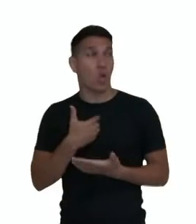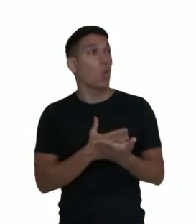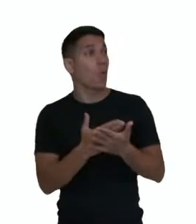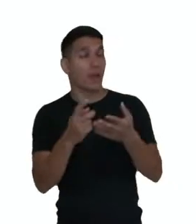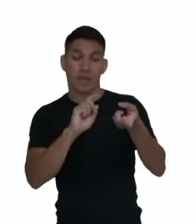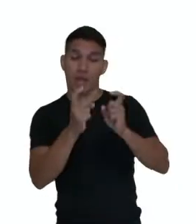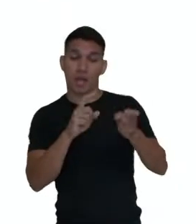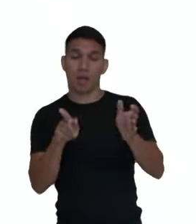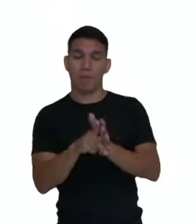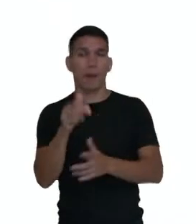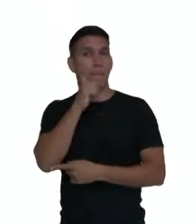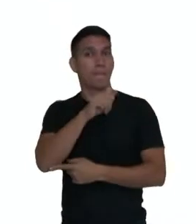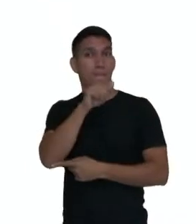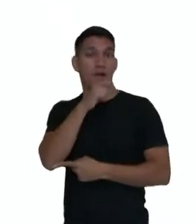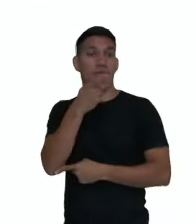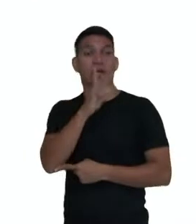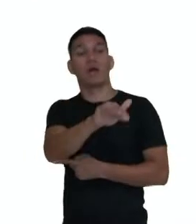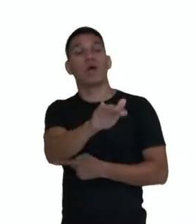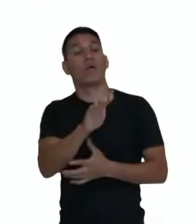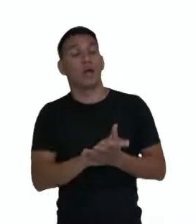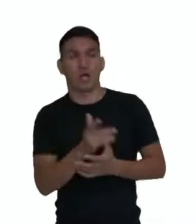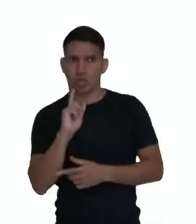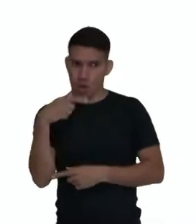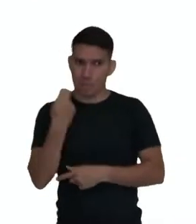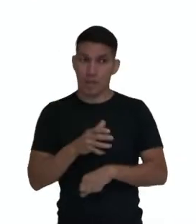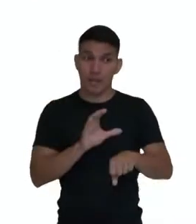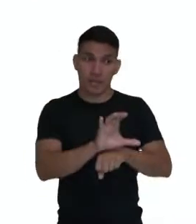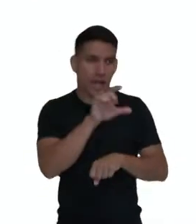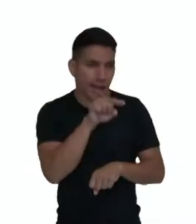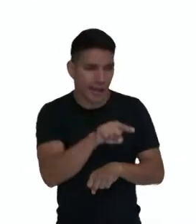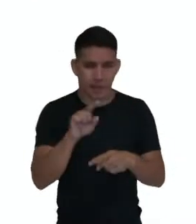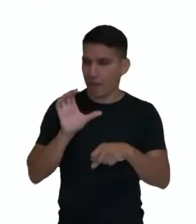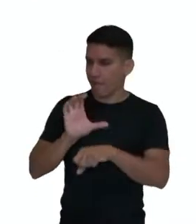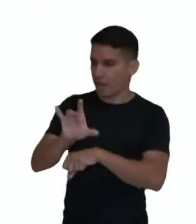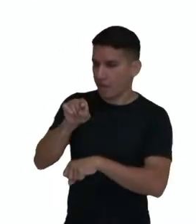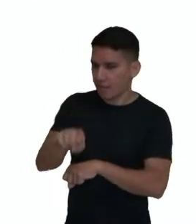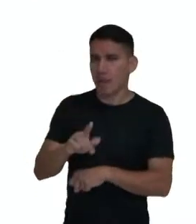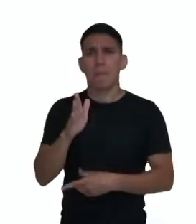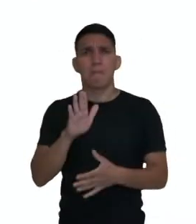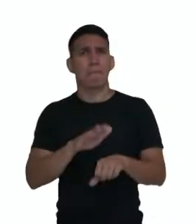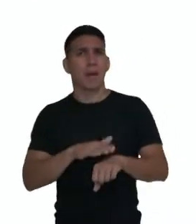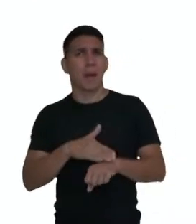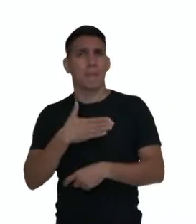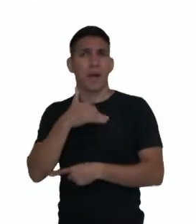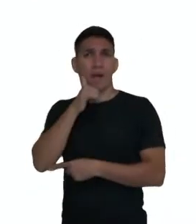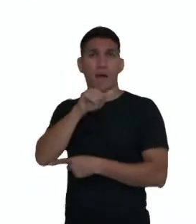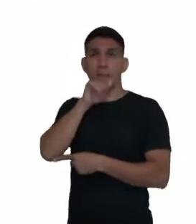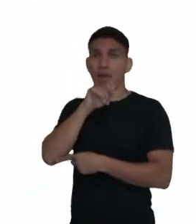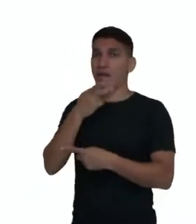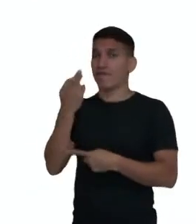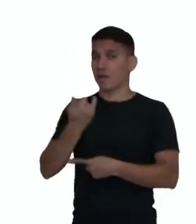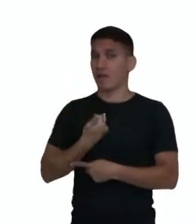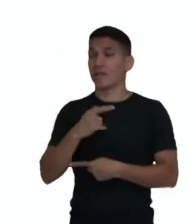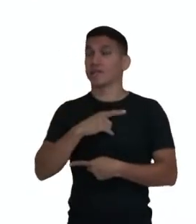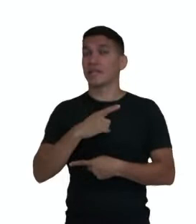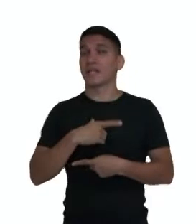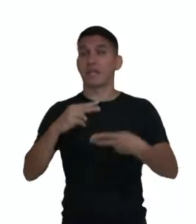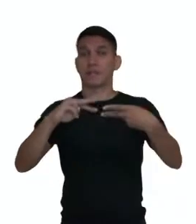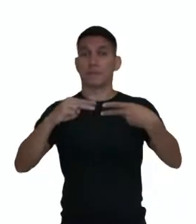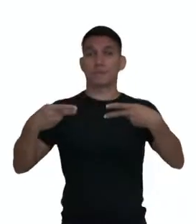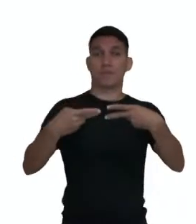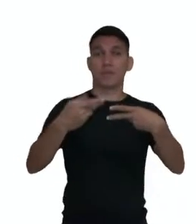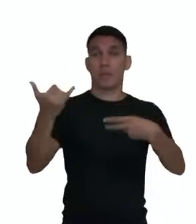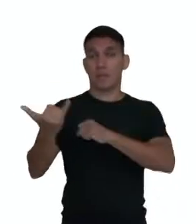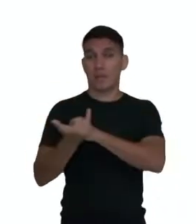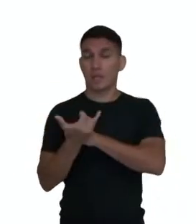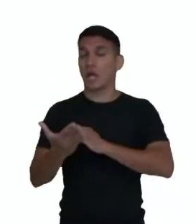mãe falando que a gente precisava investir nisso, investir naquilo. Minha mãe sempre teve uma regra de 3 que me ajudou. Ela